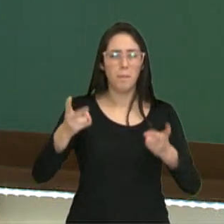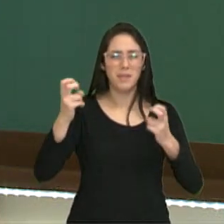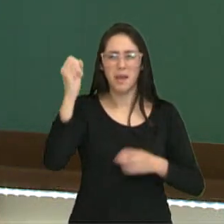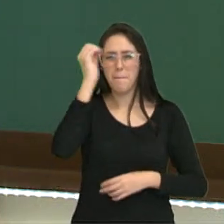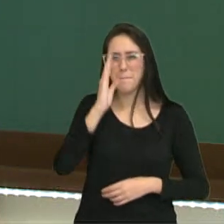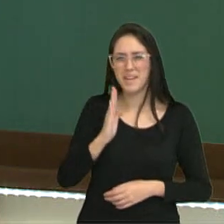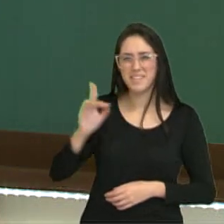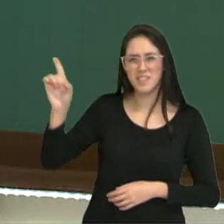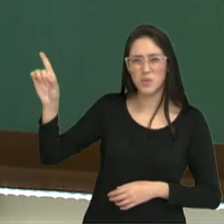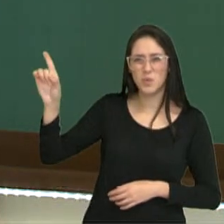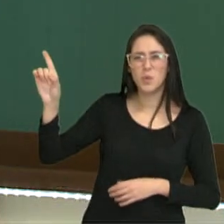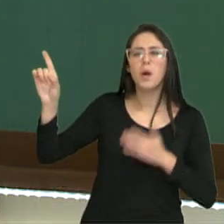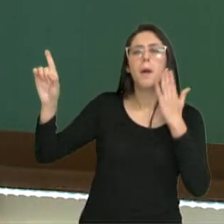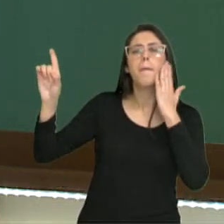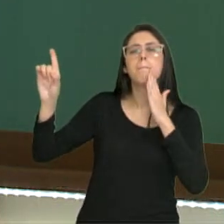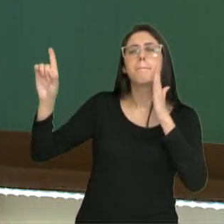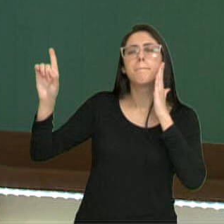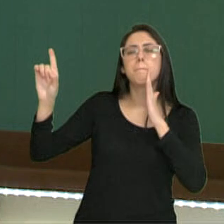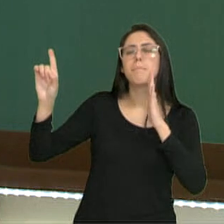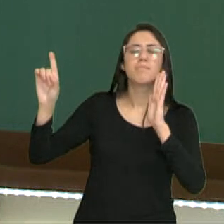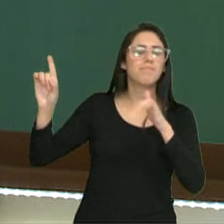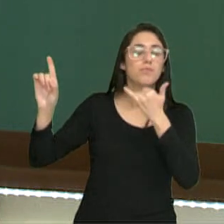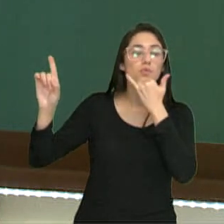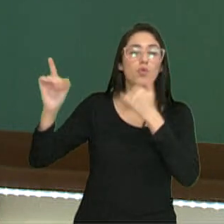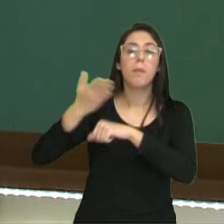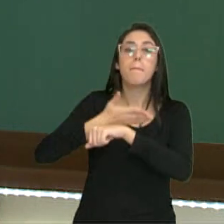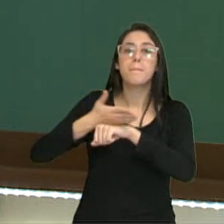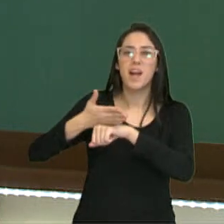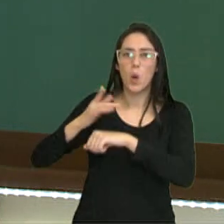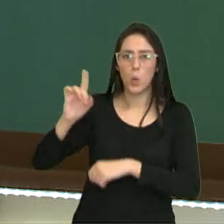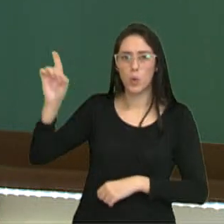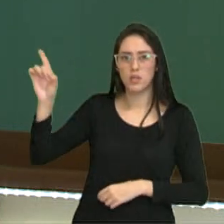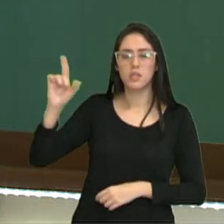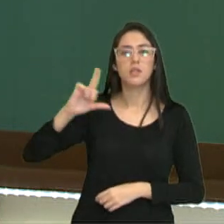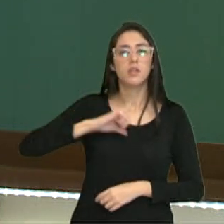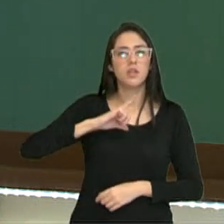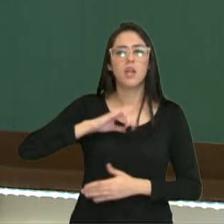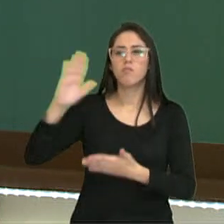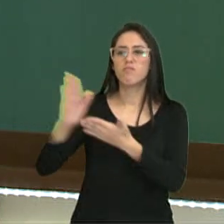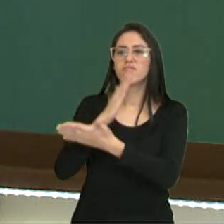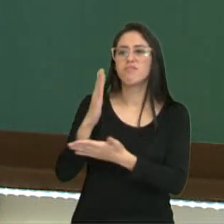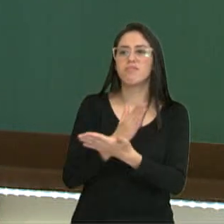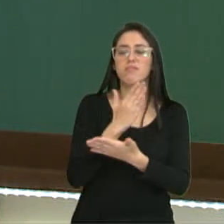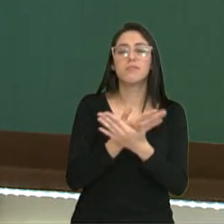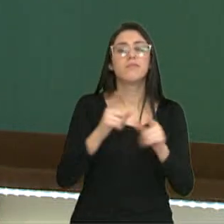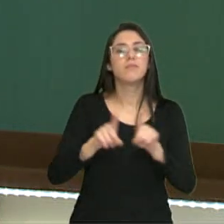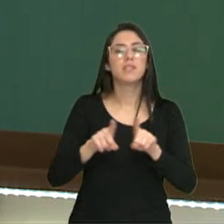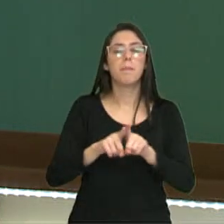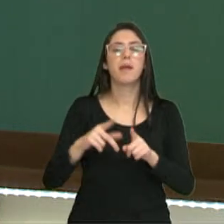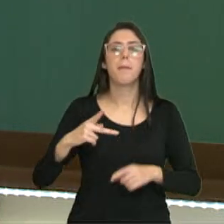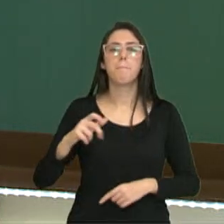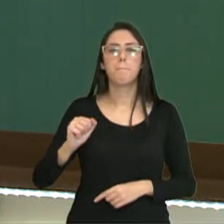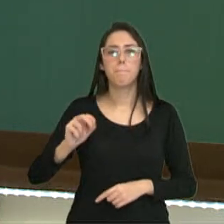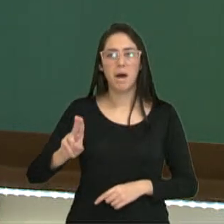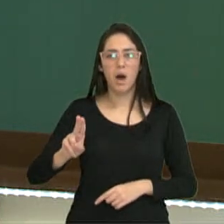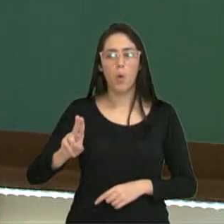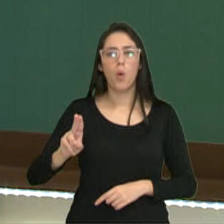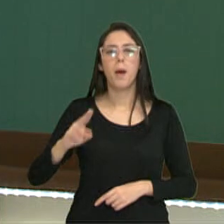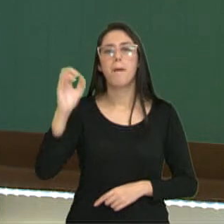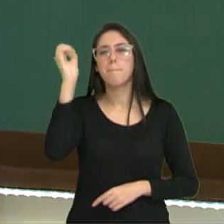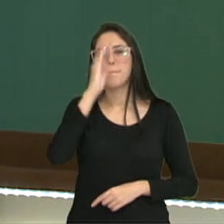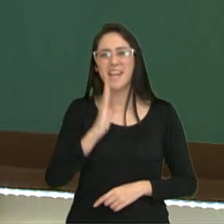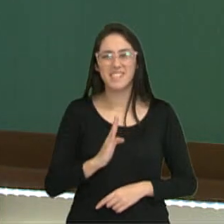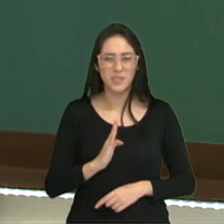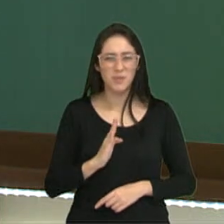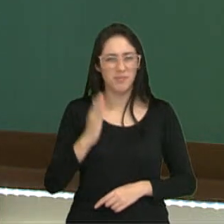Brasil, que tá branquinho ali, ó, é onde eles entraram, tiraram tudo, em especial para o Brasil, porque eles não tinham uma madeira dessa. Então eles